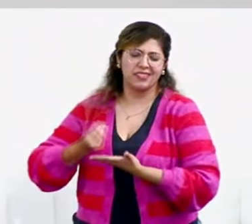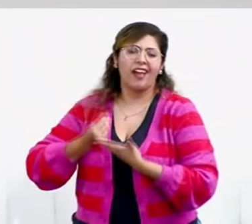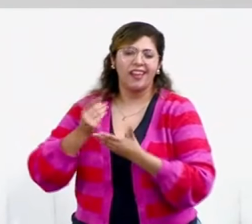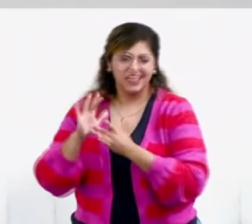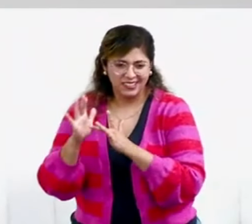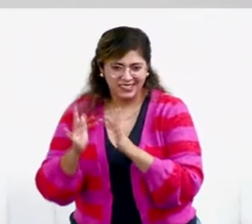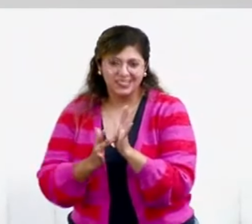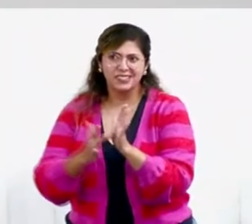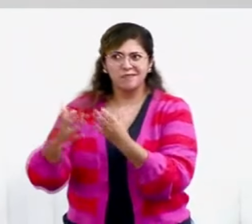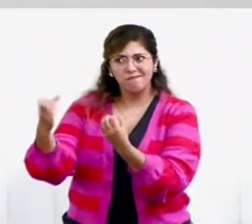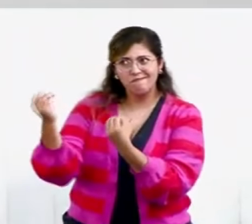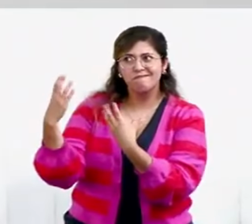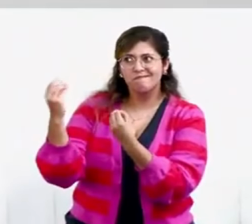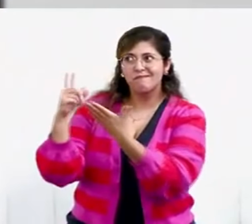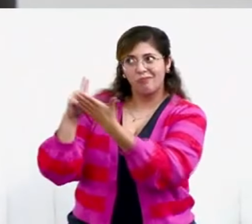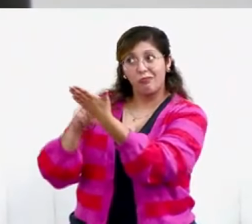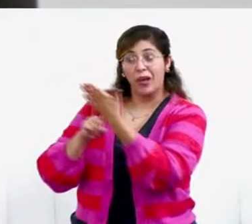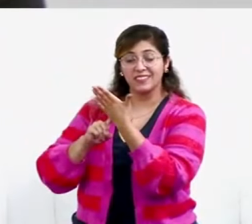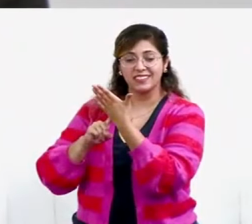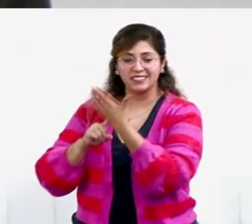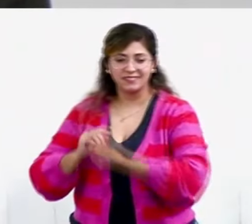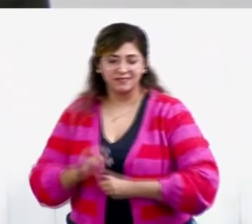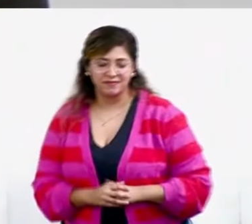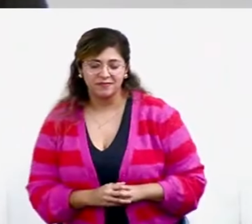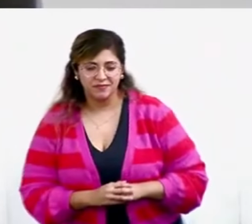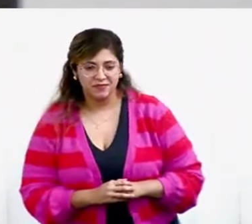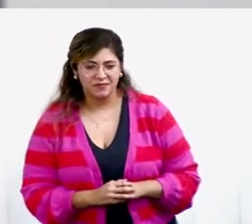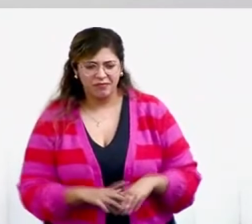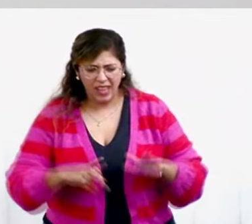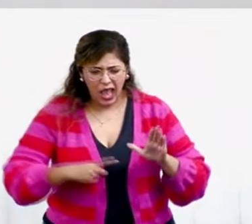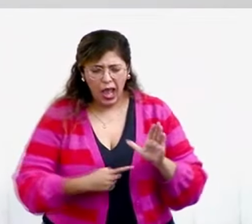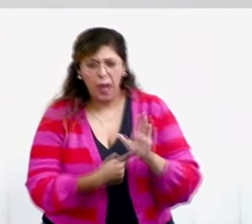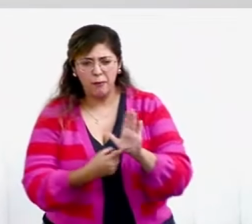Jesus nos mostra na sua encarnação